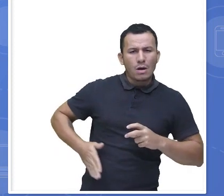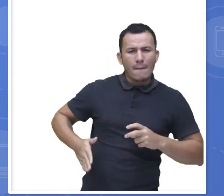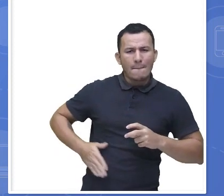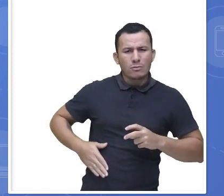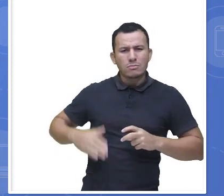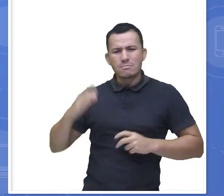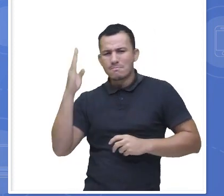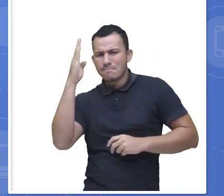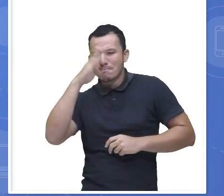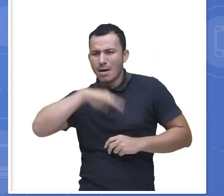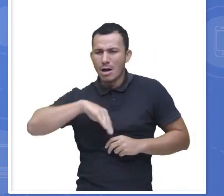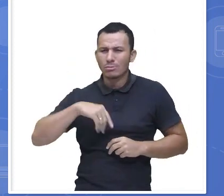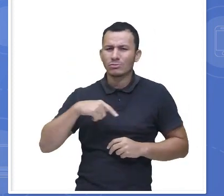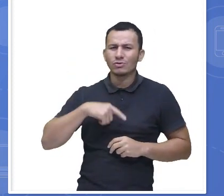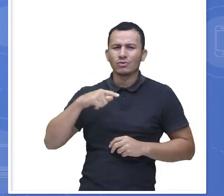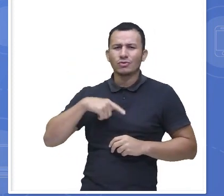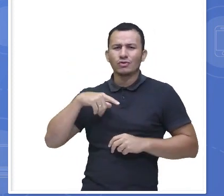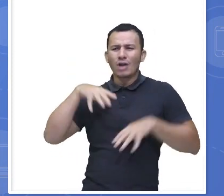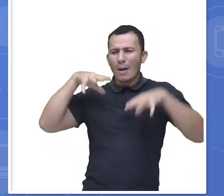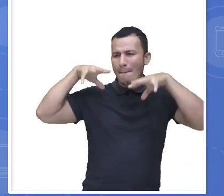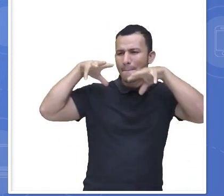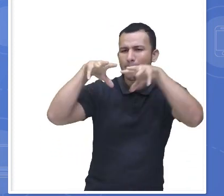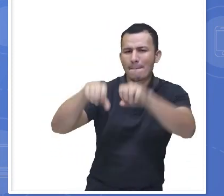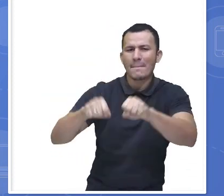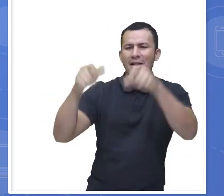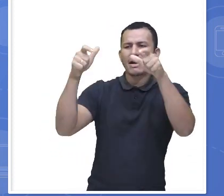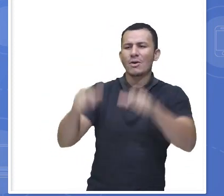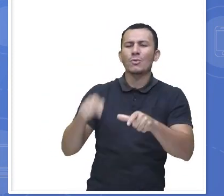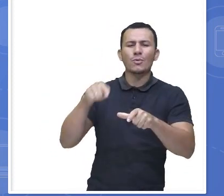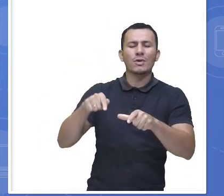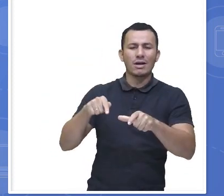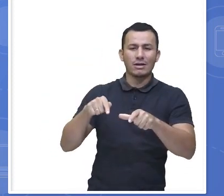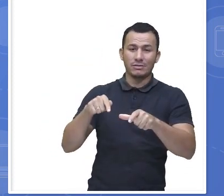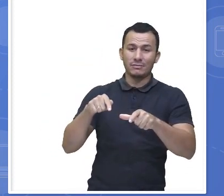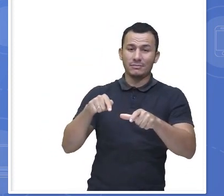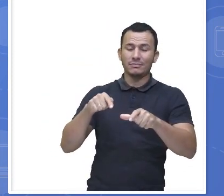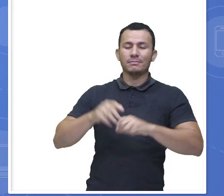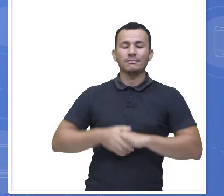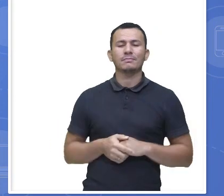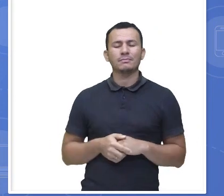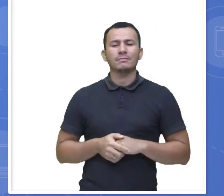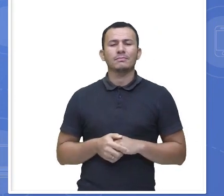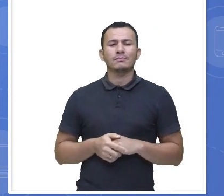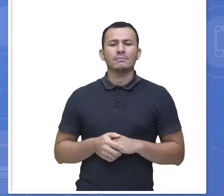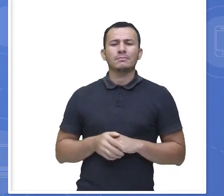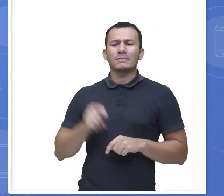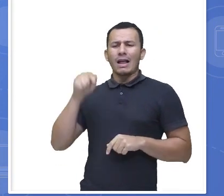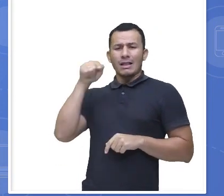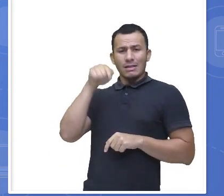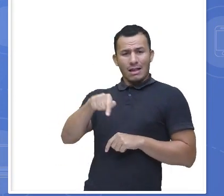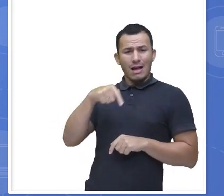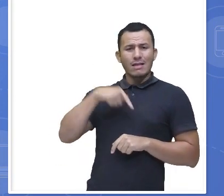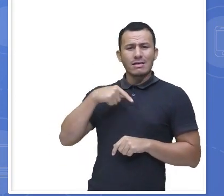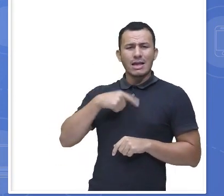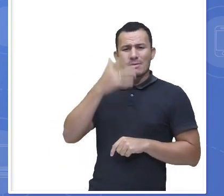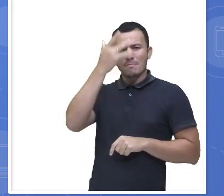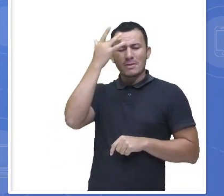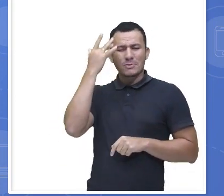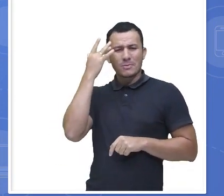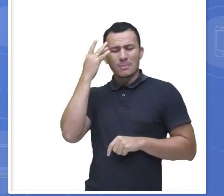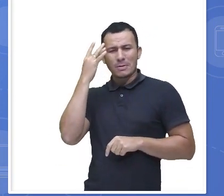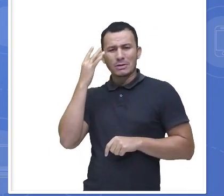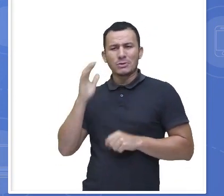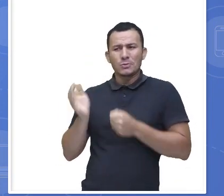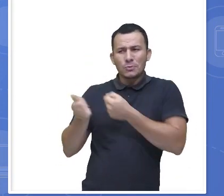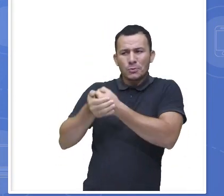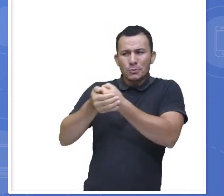mal encarados, haviam dominado o lugar. Qual era esse lugar? Anarquilópolis. E mantinham todos como reféns.